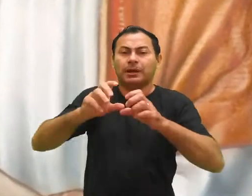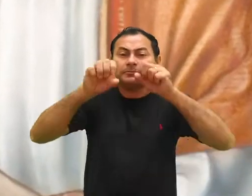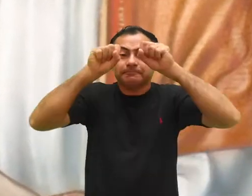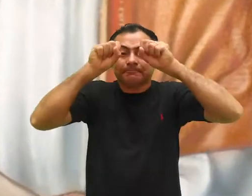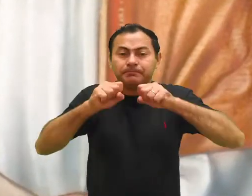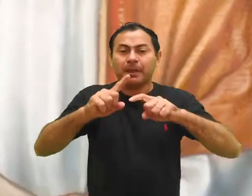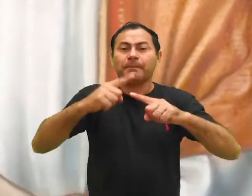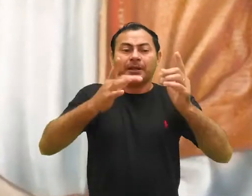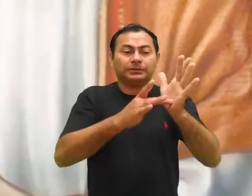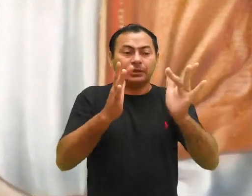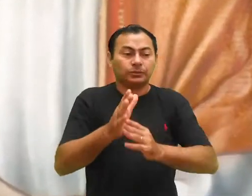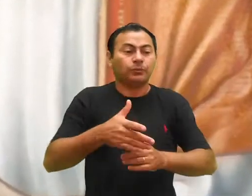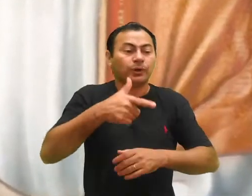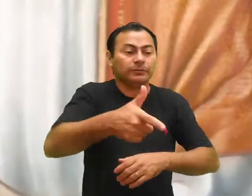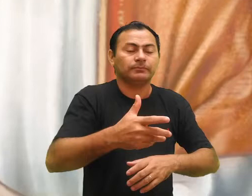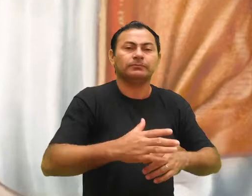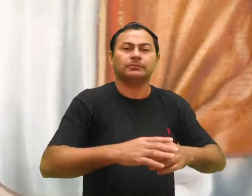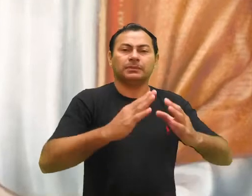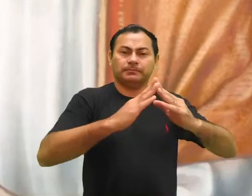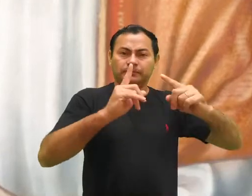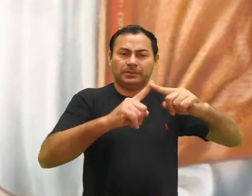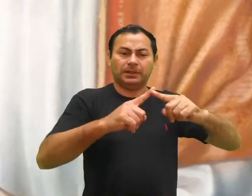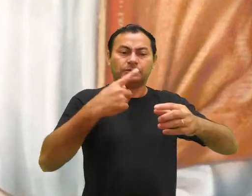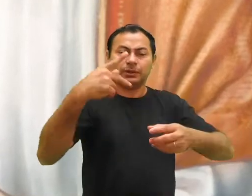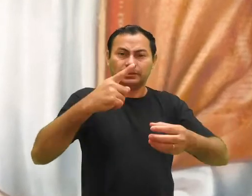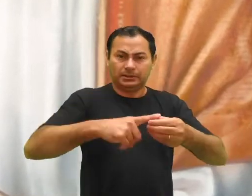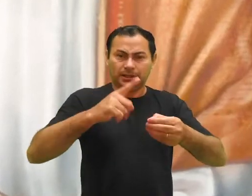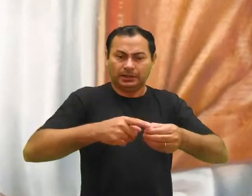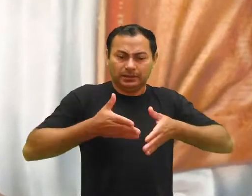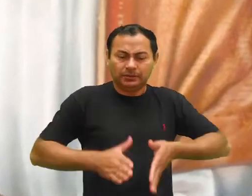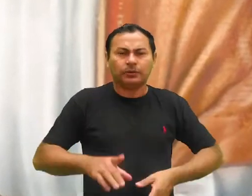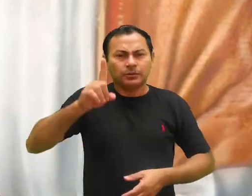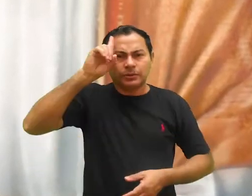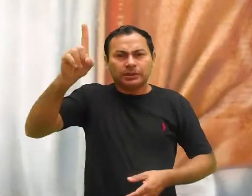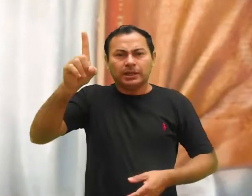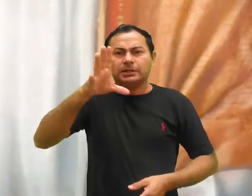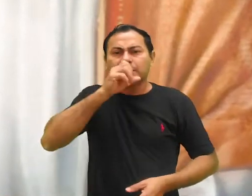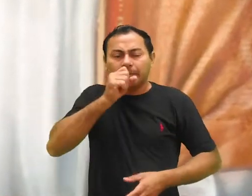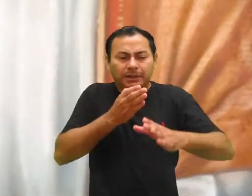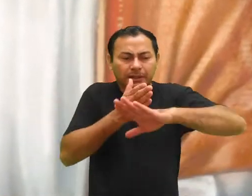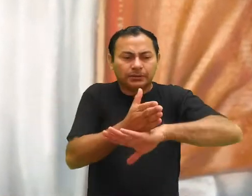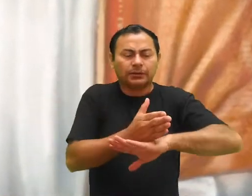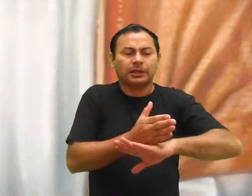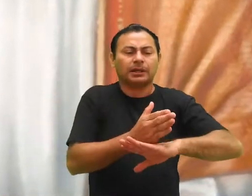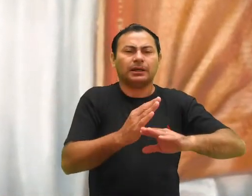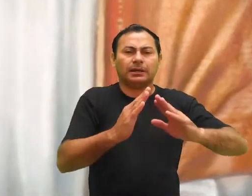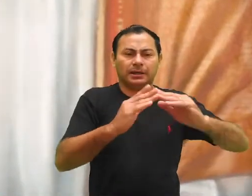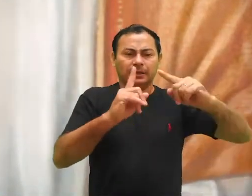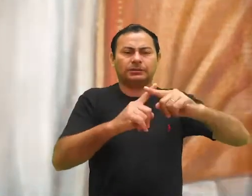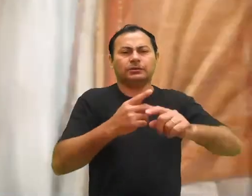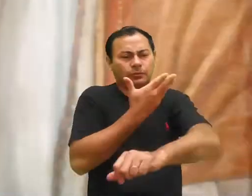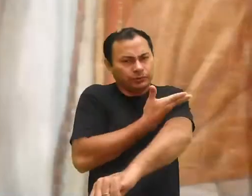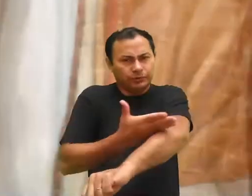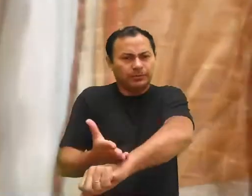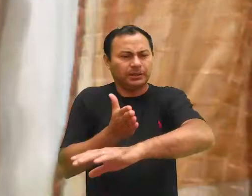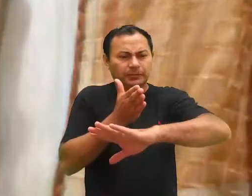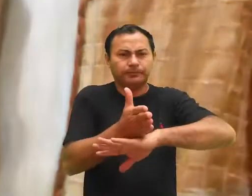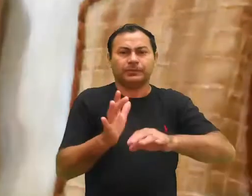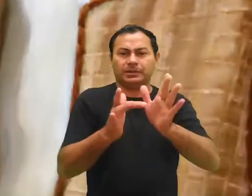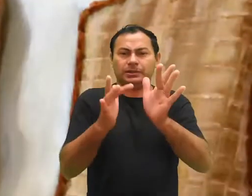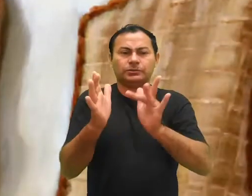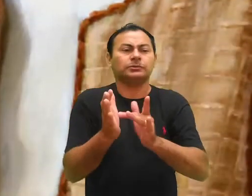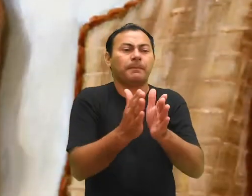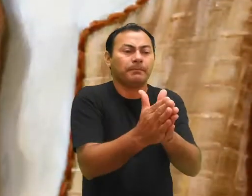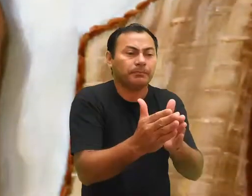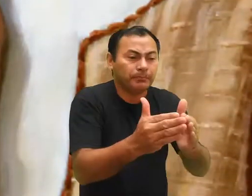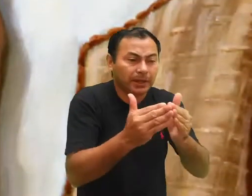darmos testemunho. Mas Jesus foi para a sinagoga da sua cidade natal e no dia de sábado entrou na sinagoga como era seu